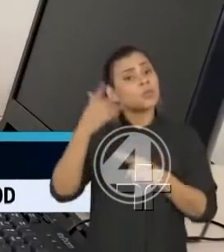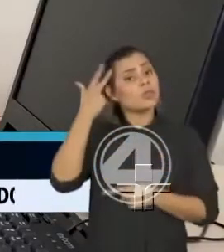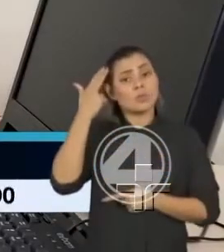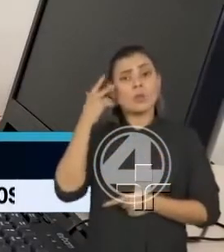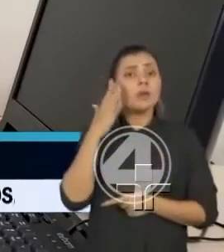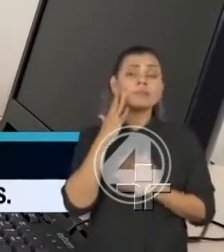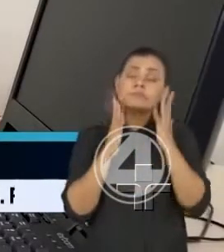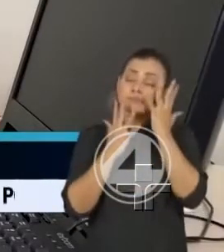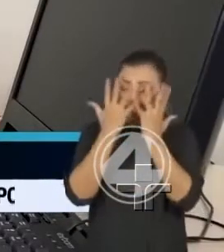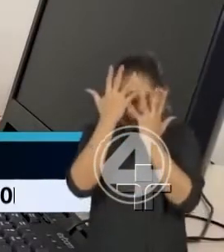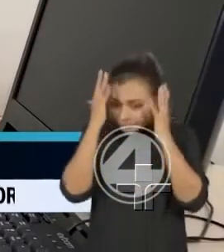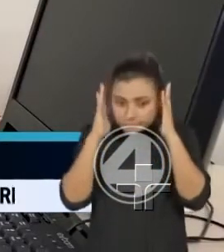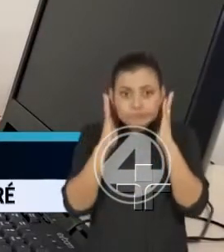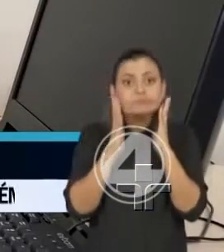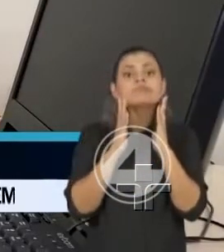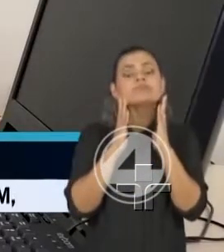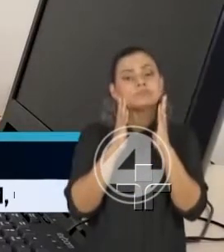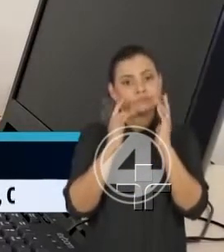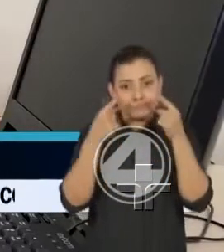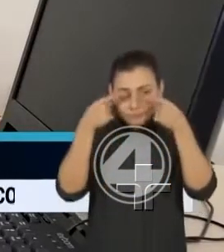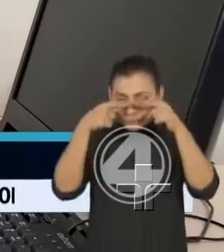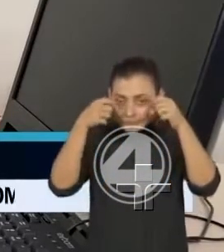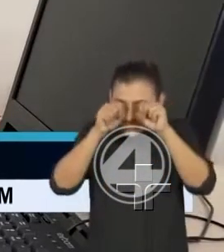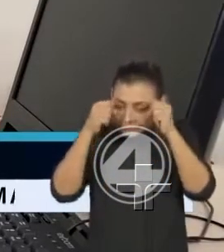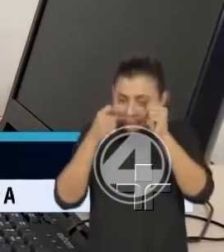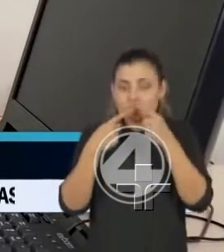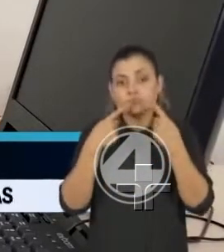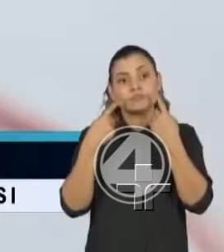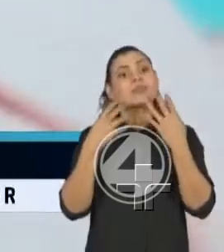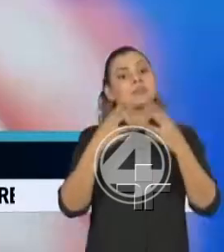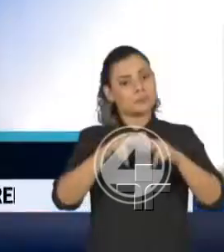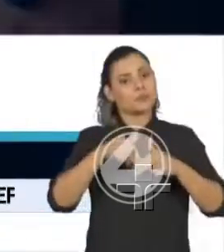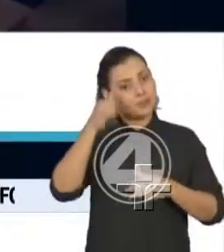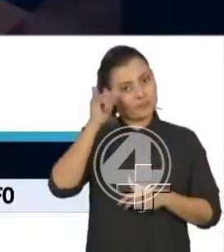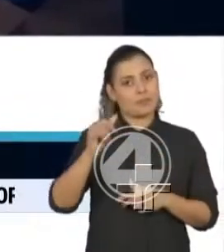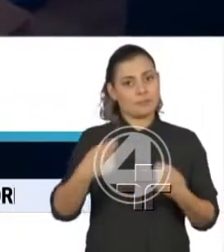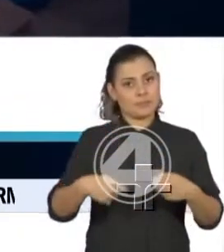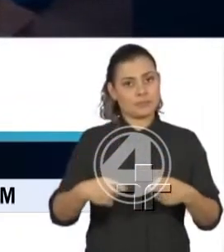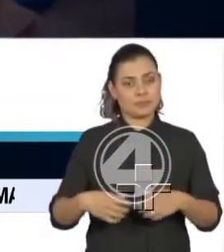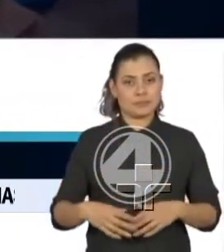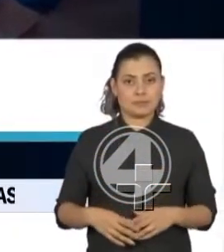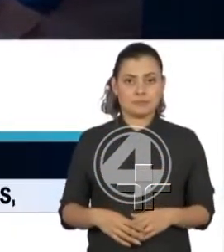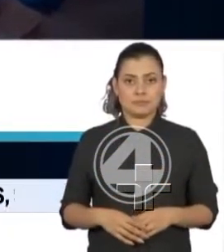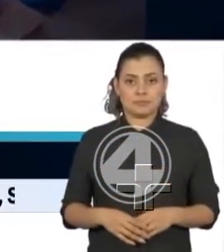a gente e a mão na fácil rosto nos olhos então é isso que a gente tem que evitar